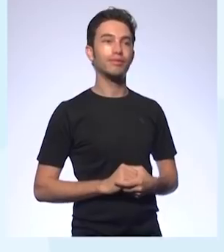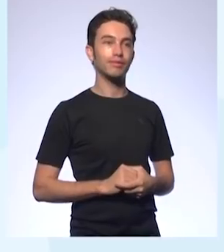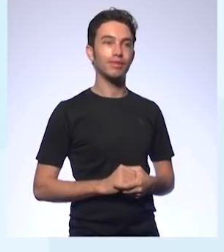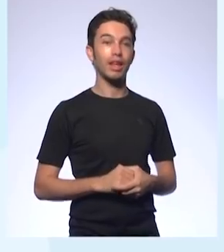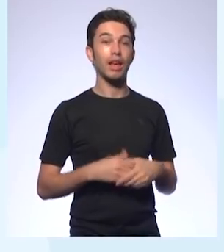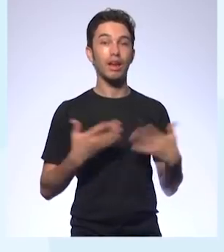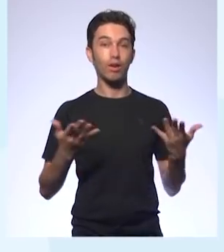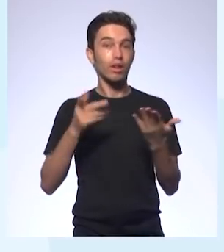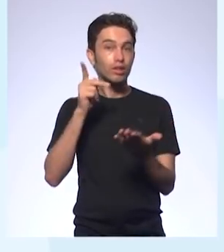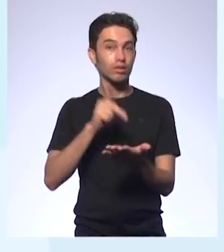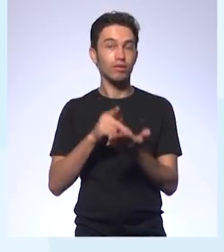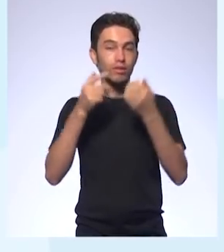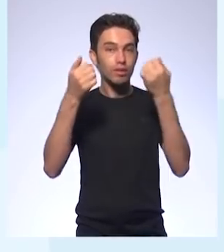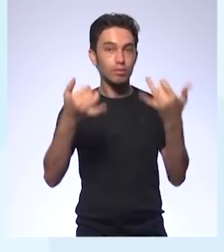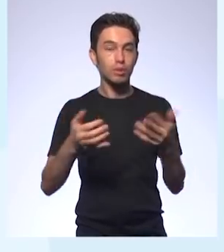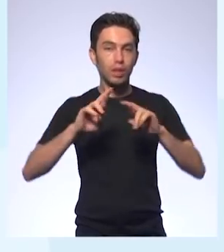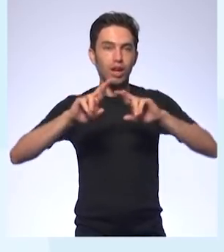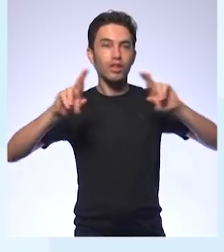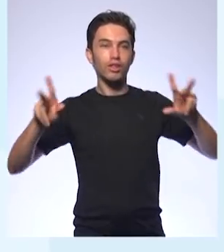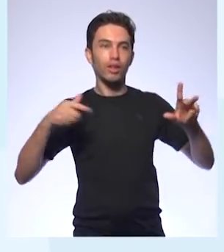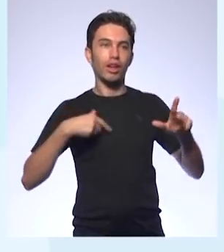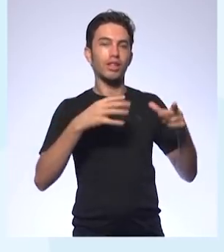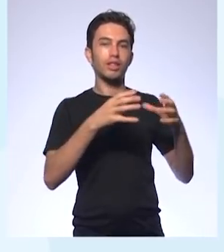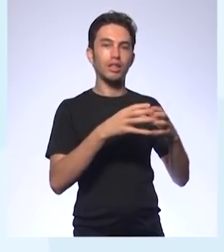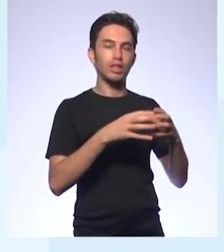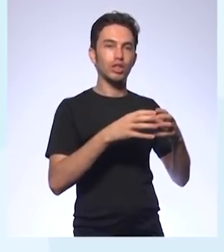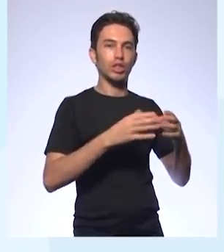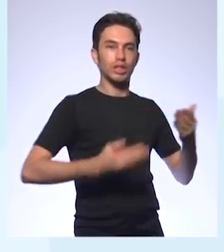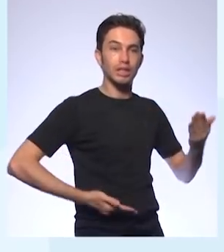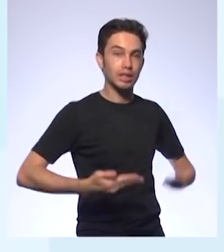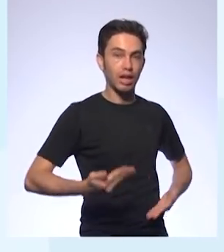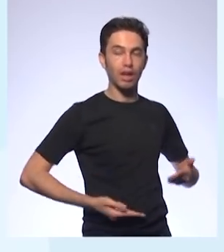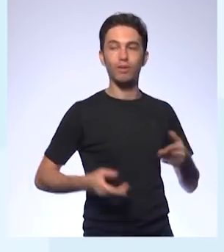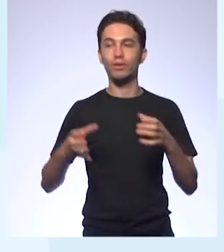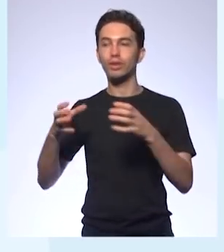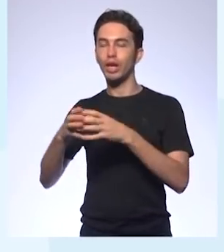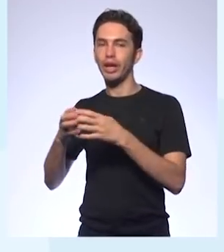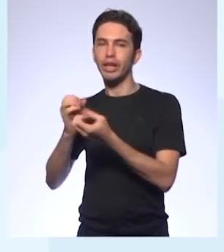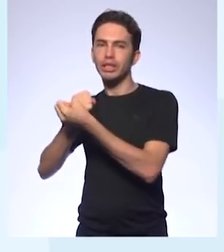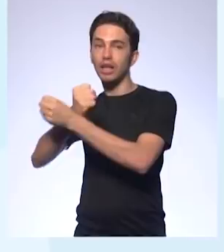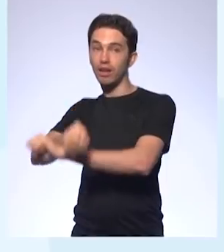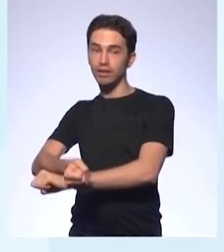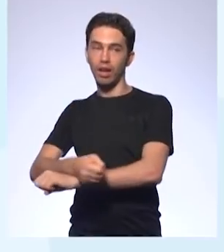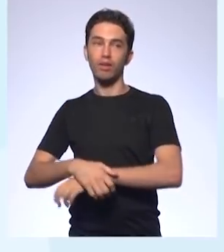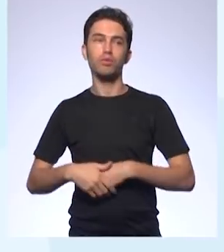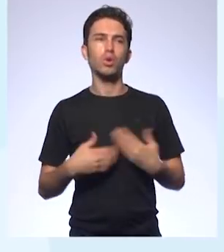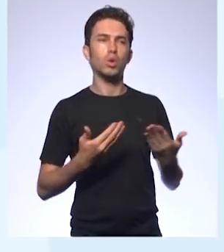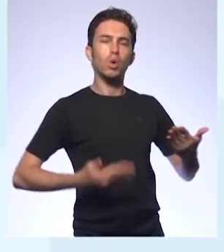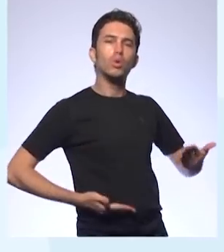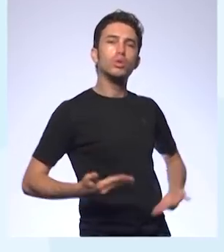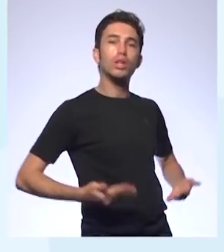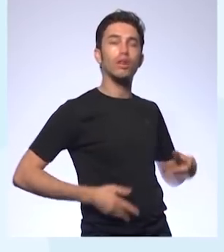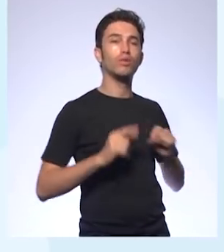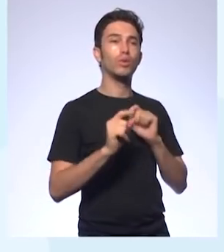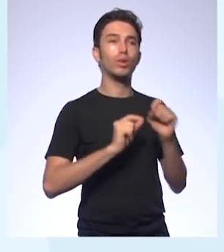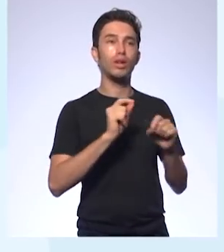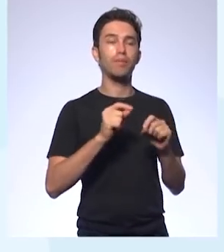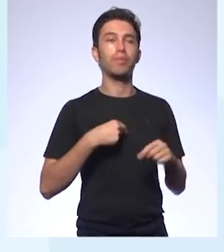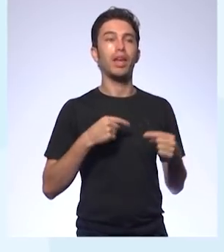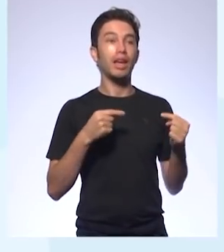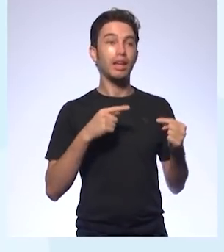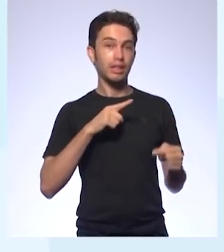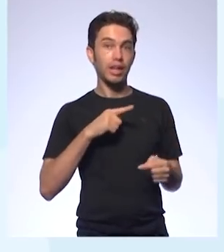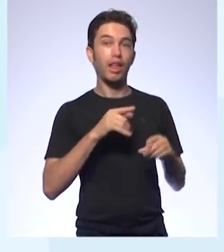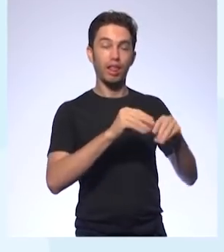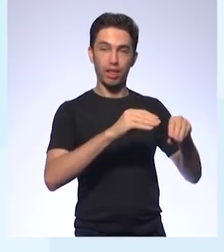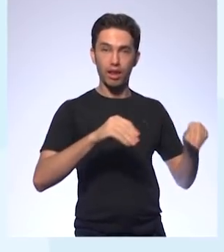vamos, de fato, para as diferenças entre servos e escravizados, está bem? O que é um servo? O servo, ele